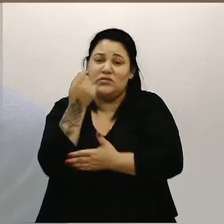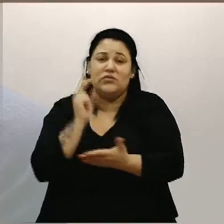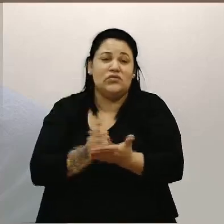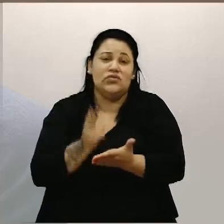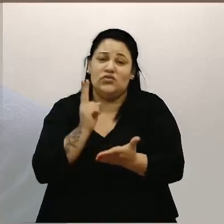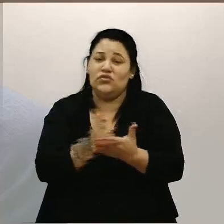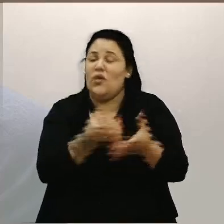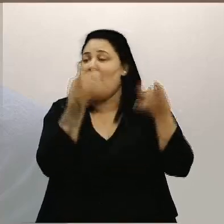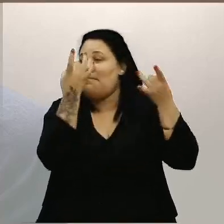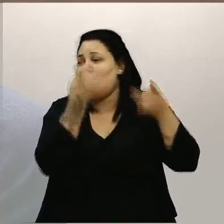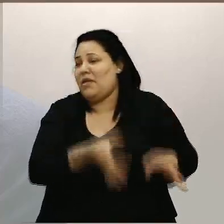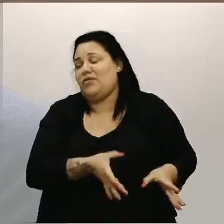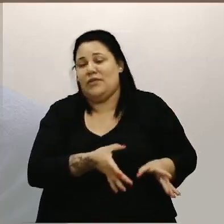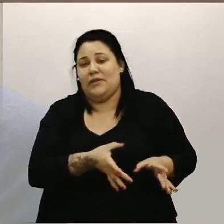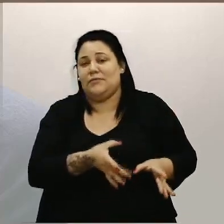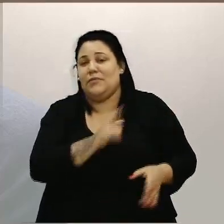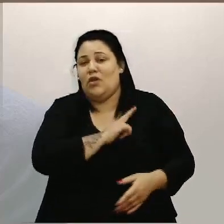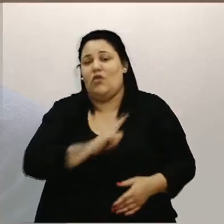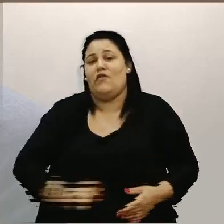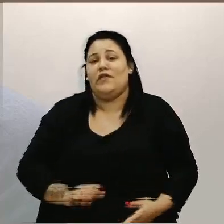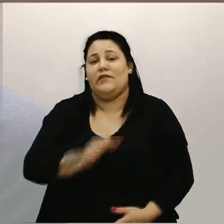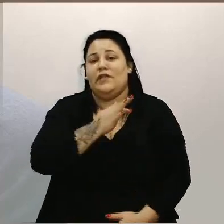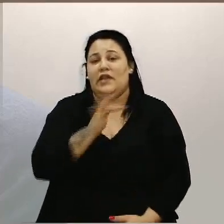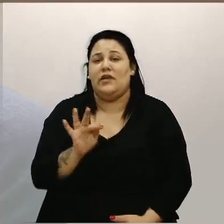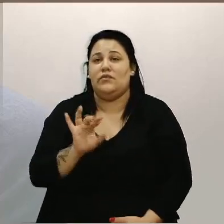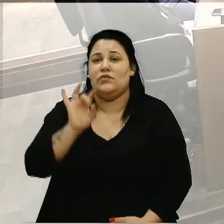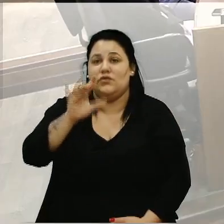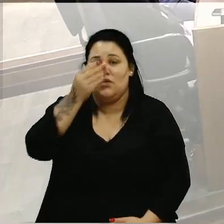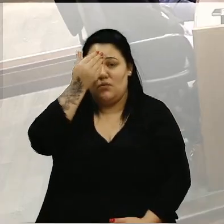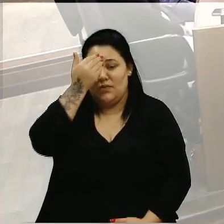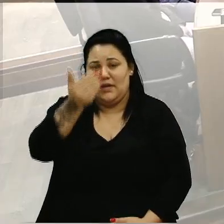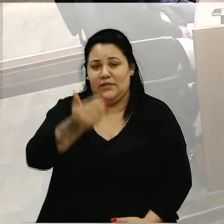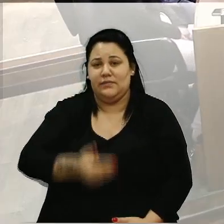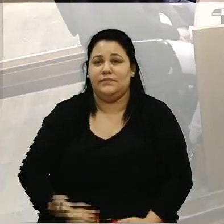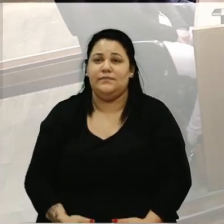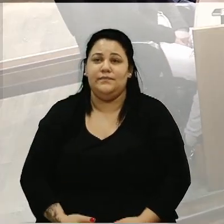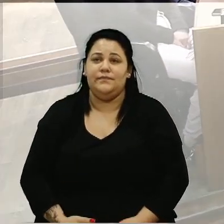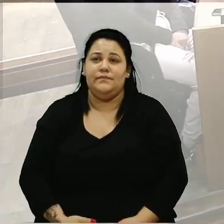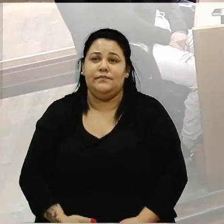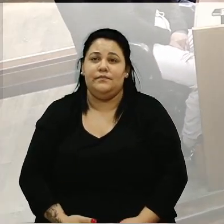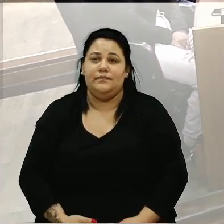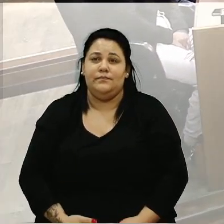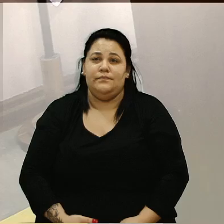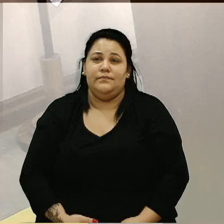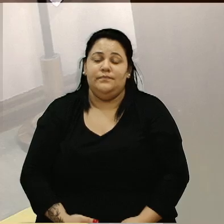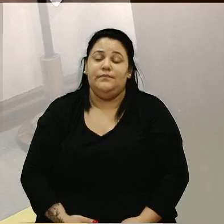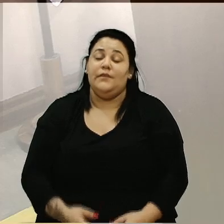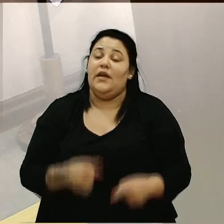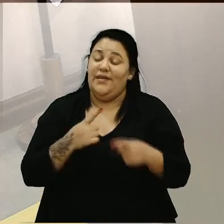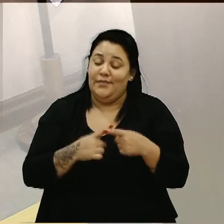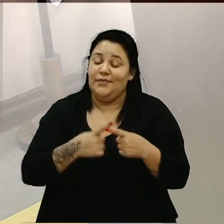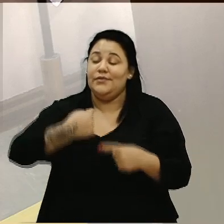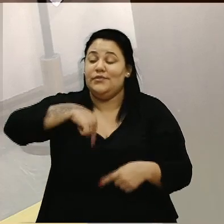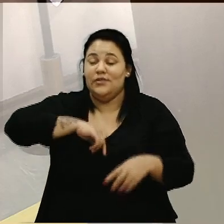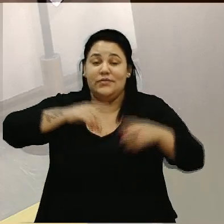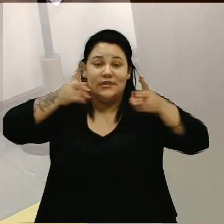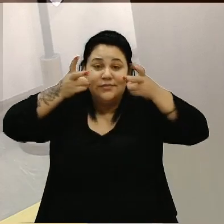continua abandonado pelo governo federal. Era isso, meu muito obrigado. Porque a gente percebe que se nem numa